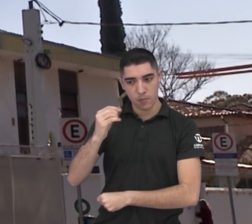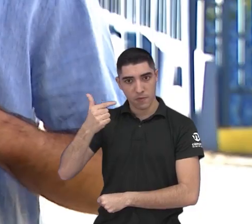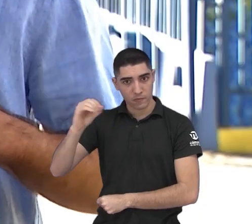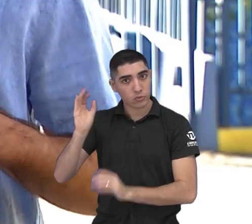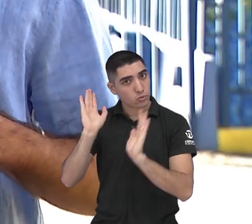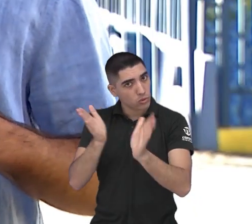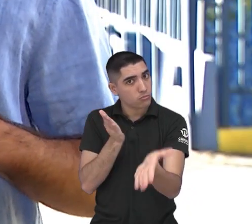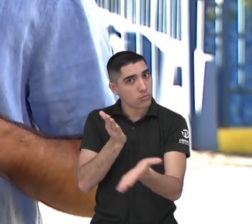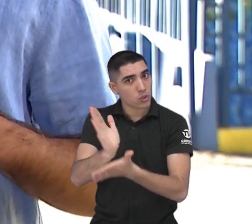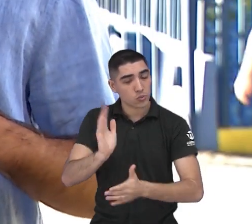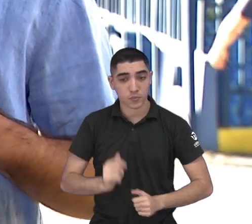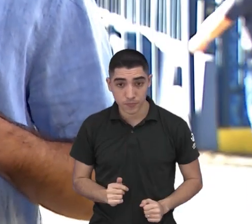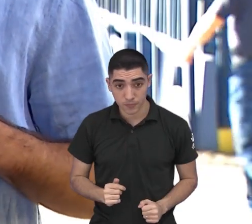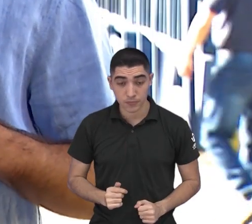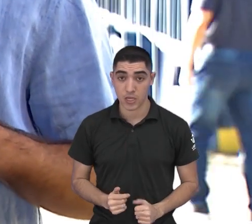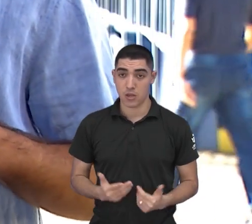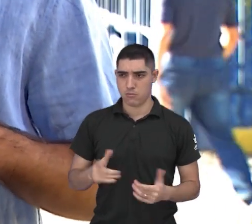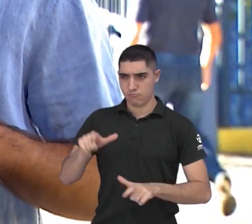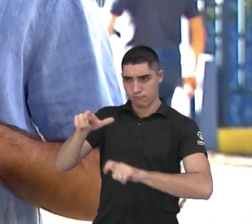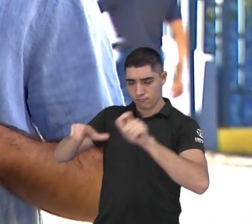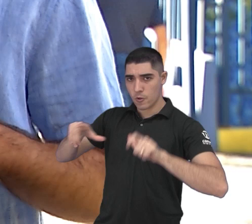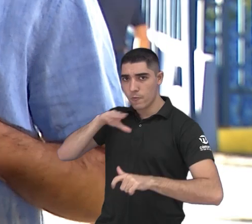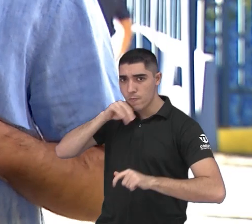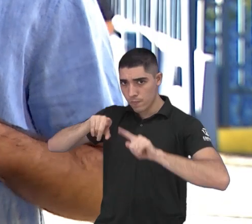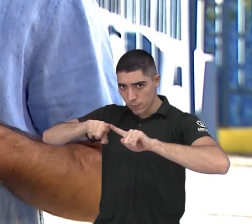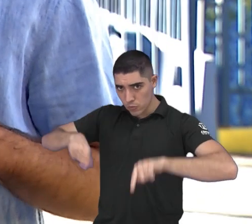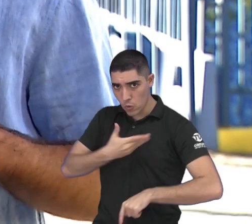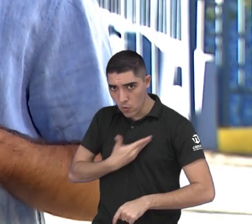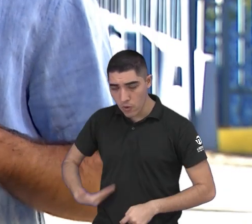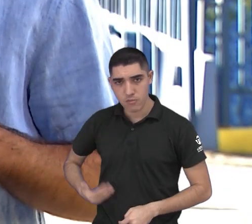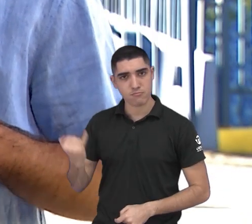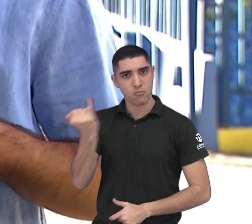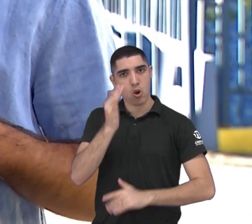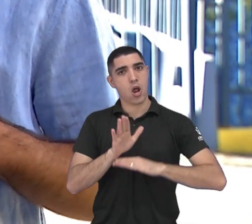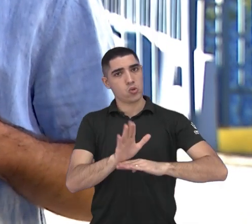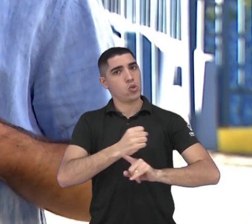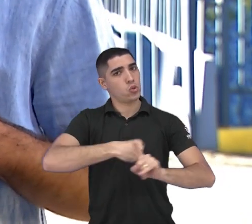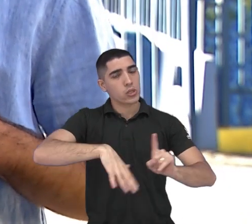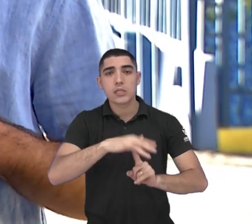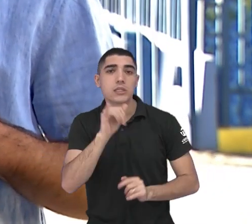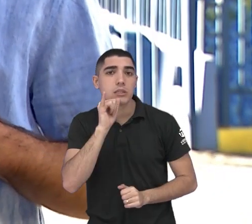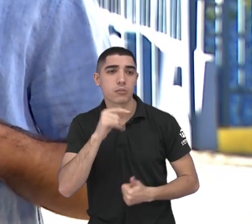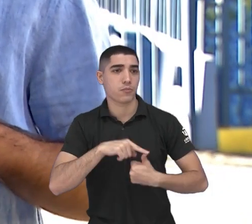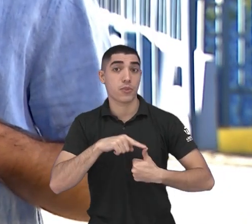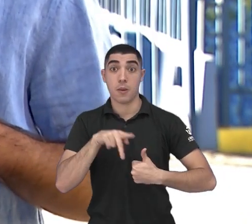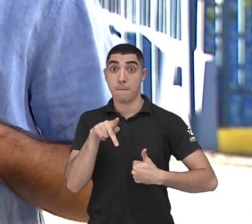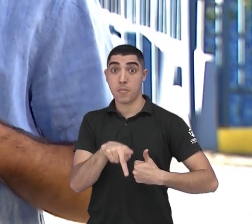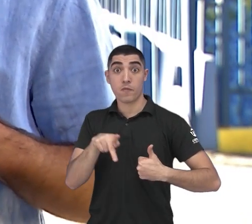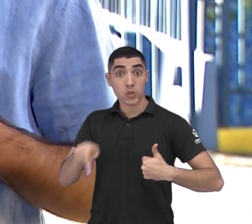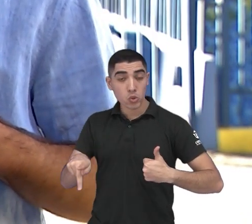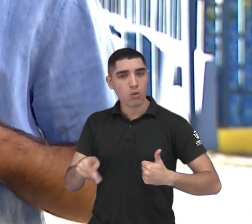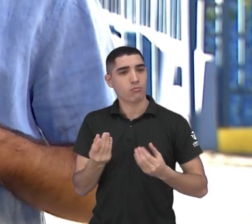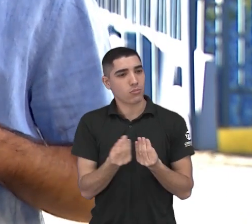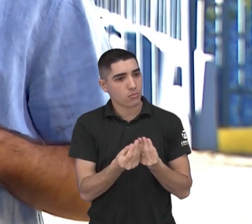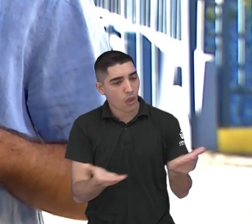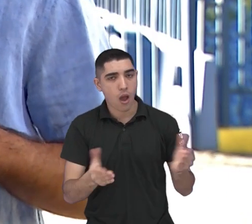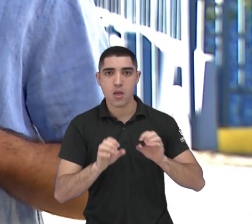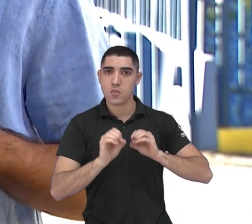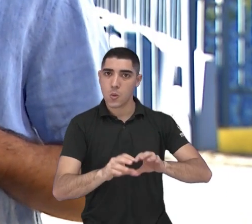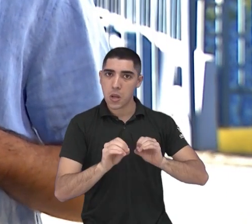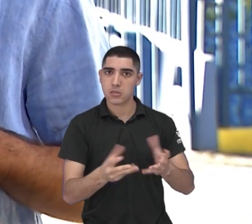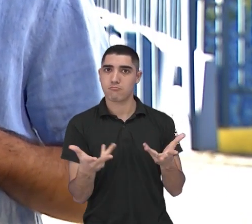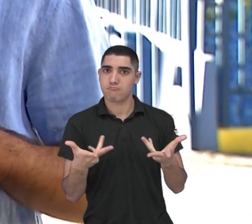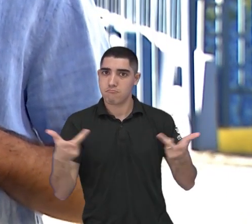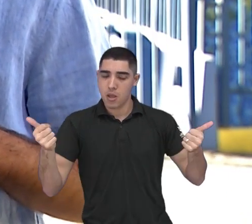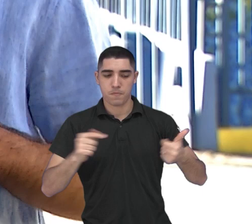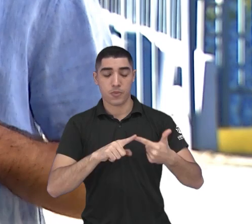de 2020. Os servidores públicos desempenham um papel fundamental na sociedade, Por exemplo, professores qualificados garantem uma